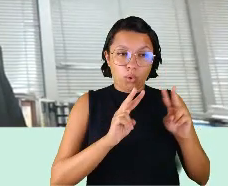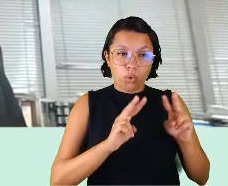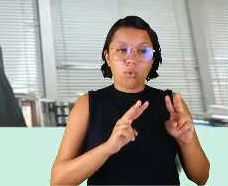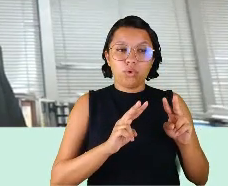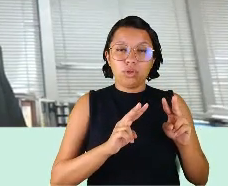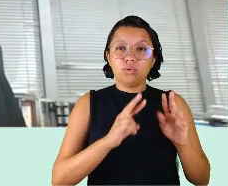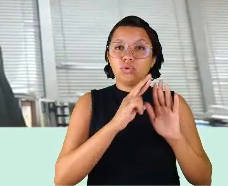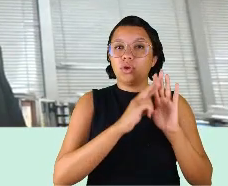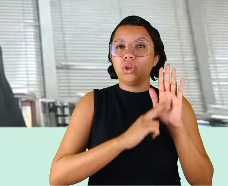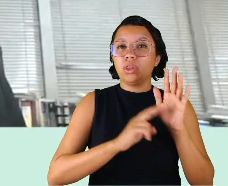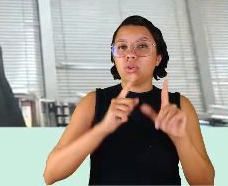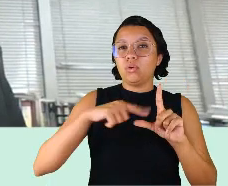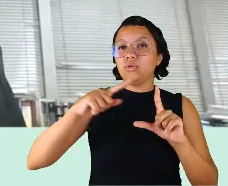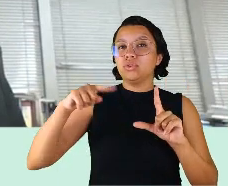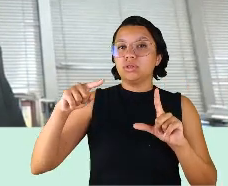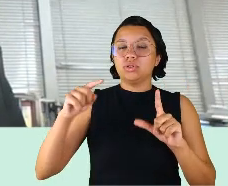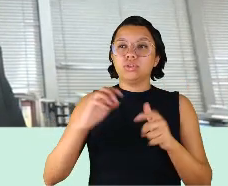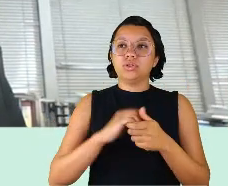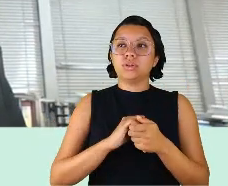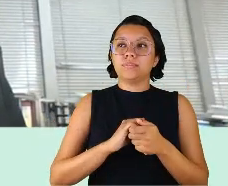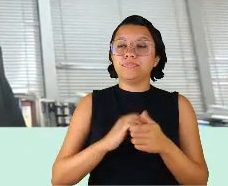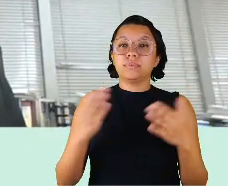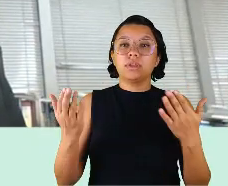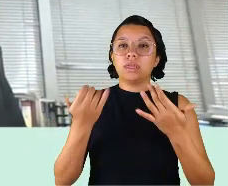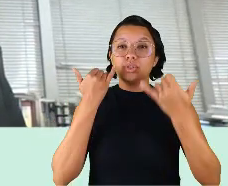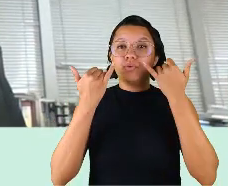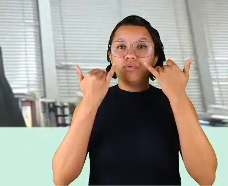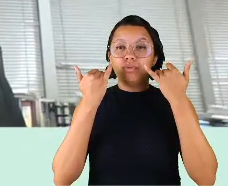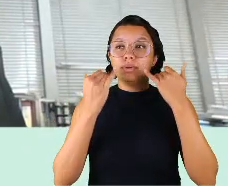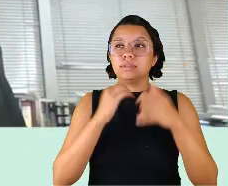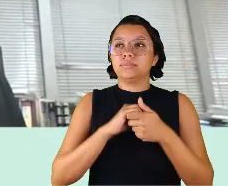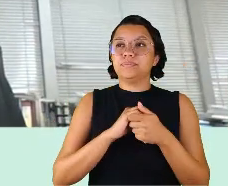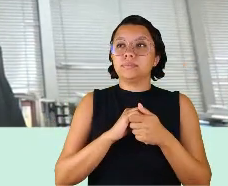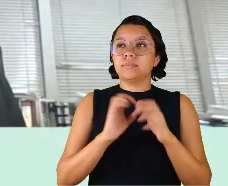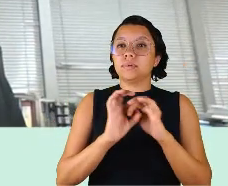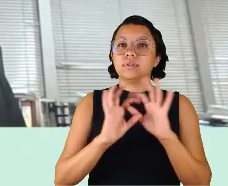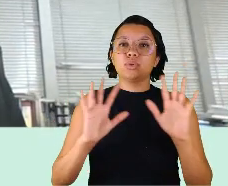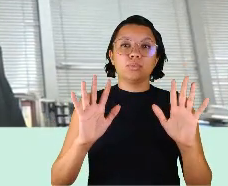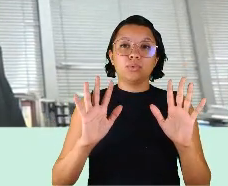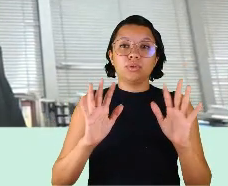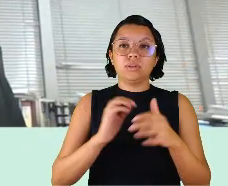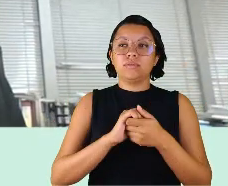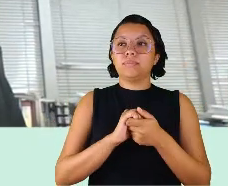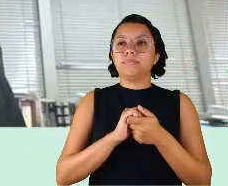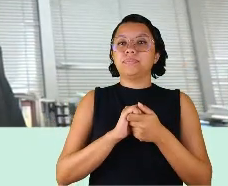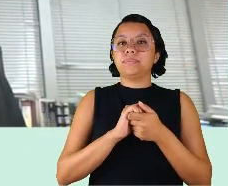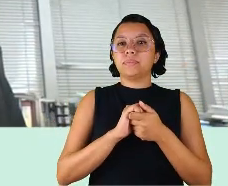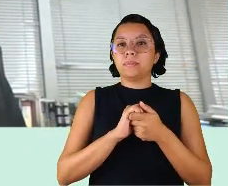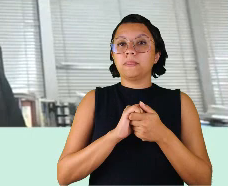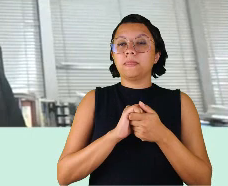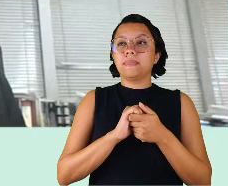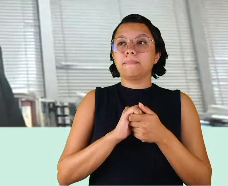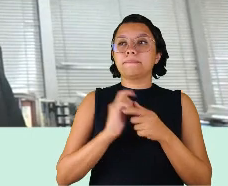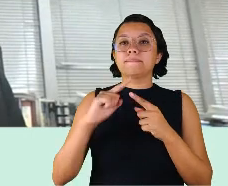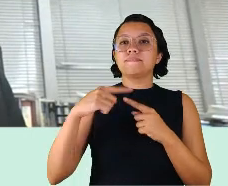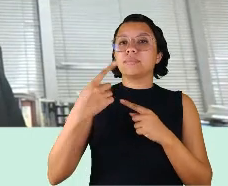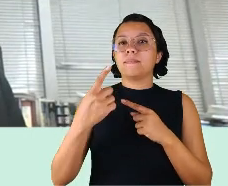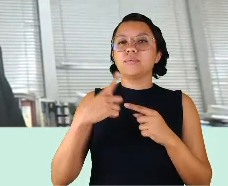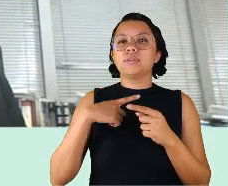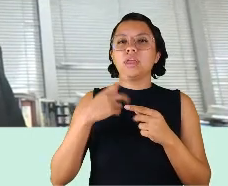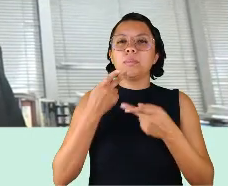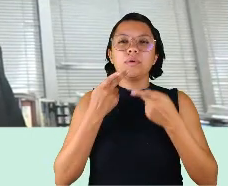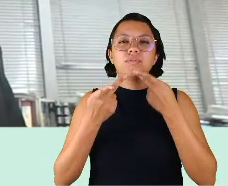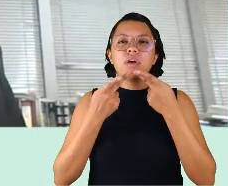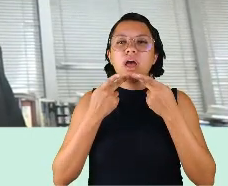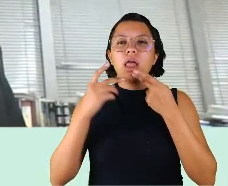relatórios estatísticos, se essa informação está disponível, né? E depois há um